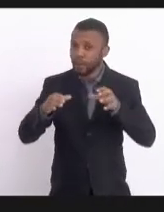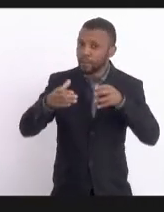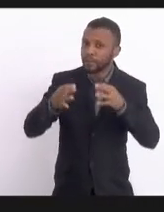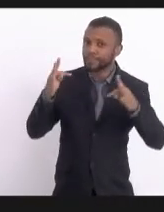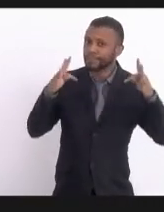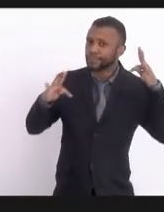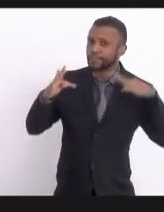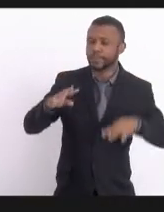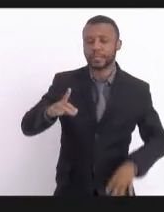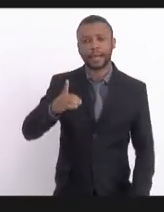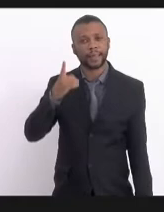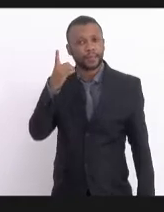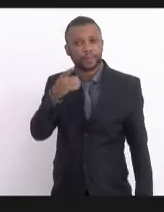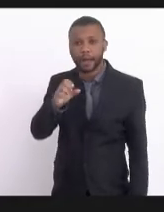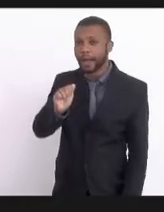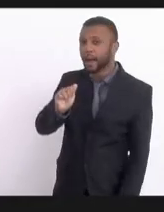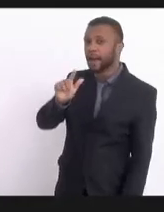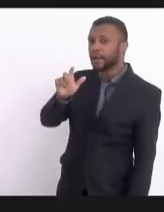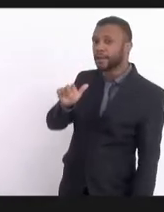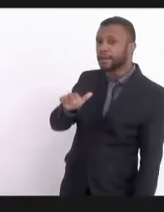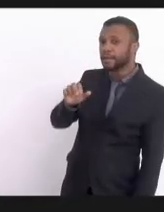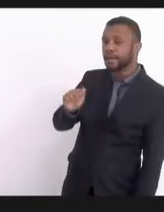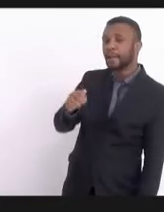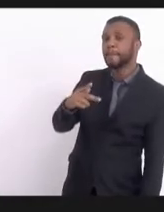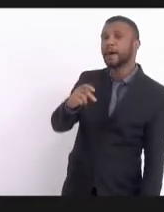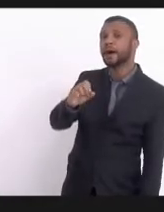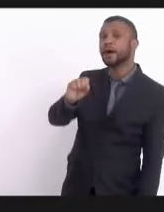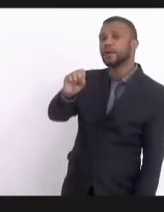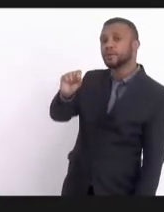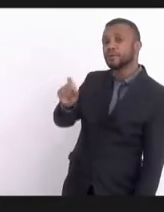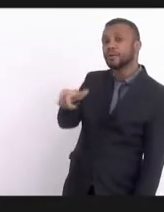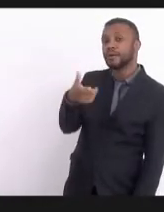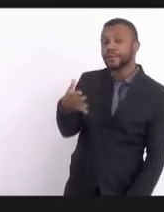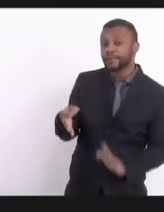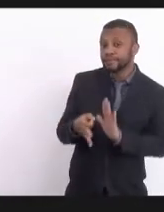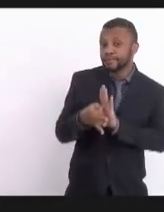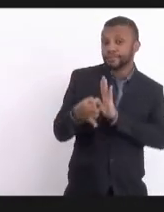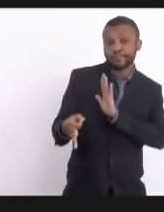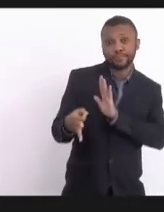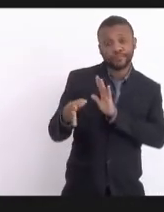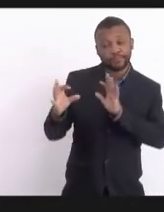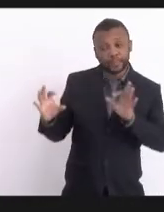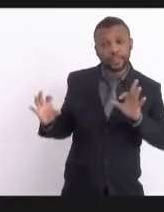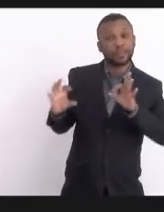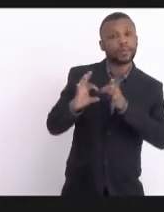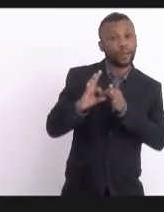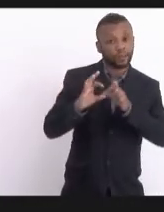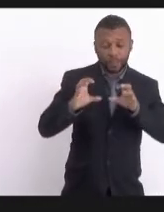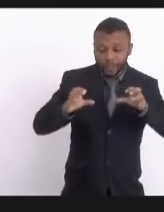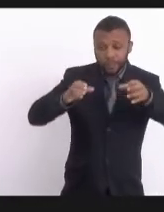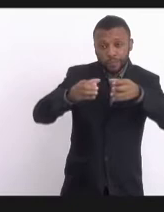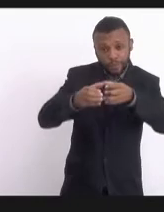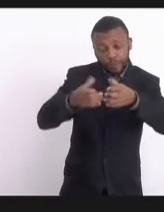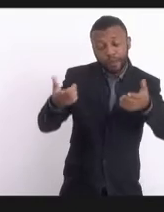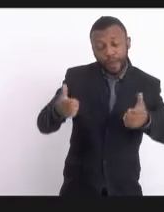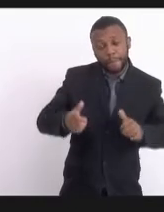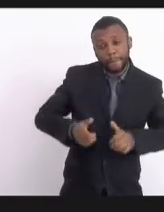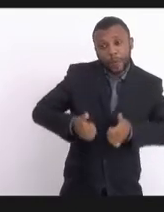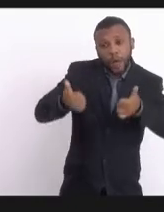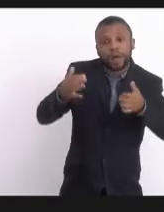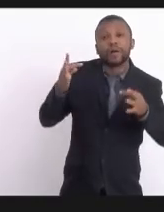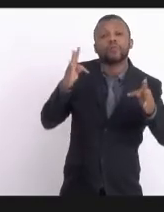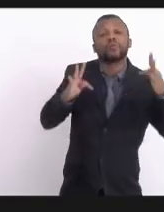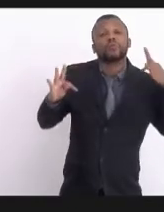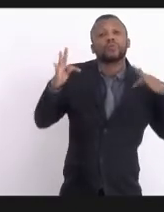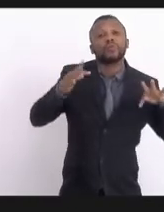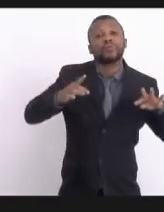deputada Alana Passos, eu gostaria de dar o parecer pela Comissão de Turismo, porque eu acho que nada mais turístico